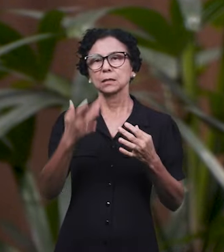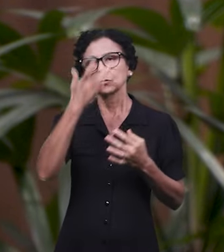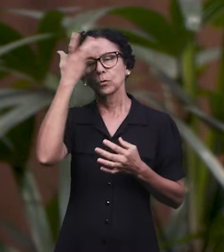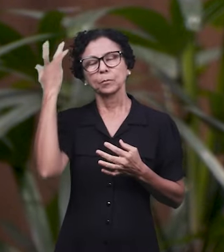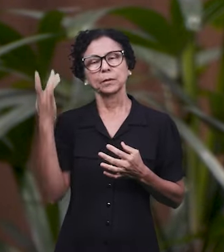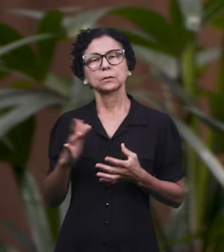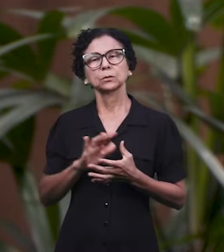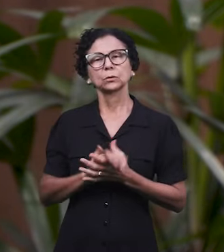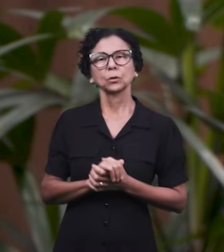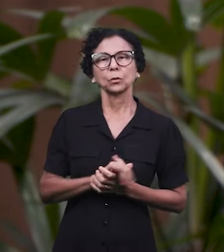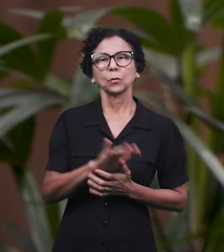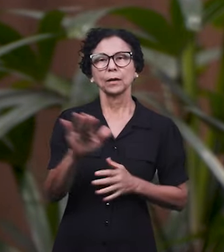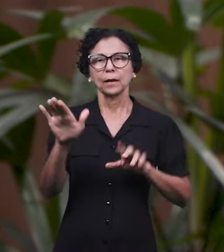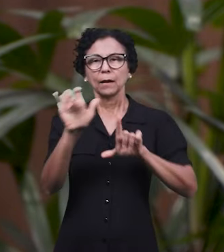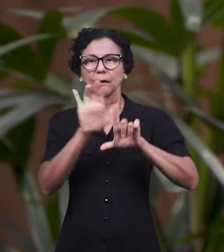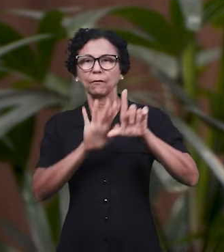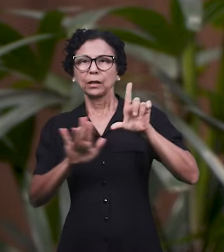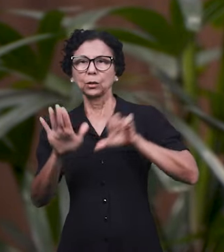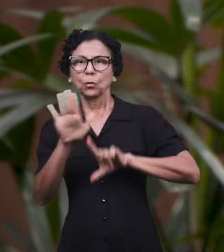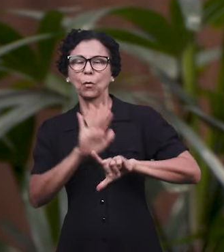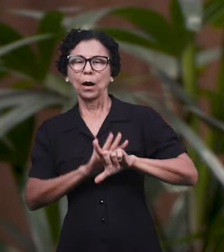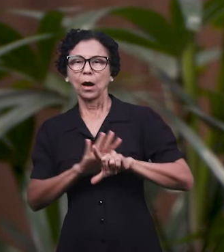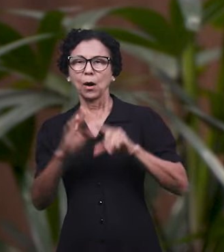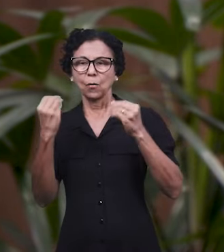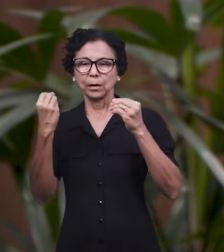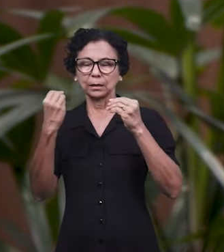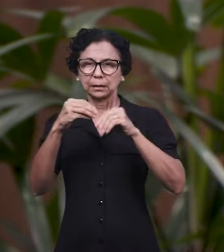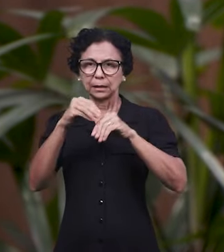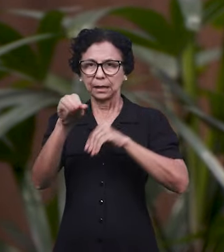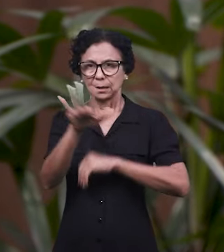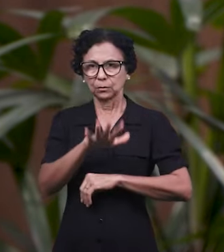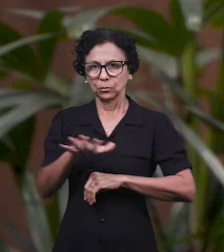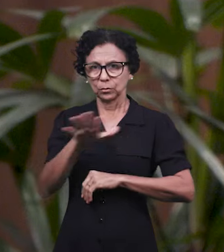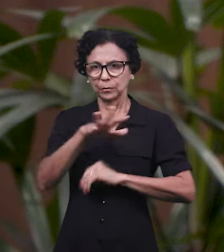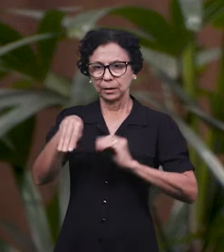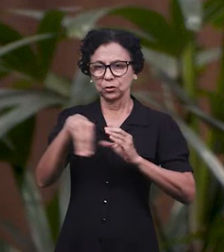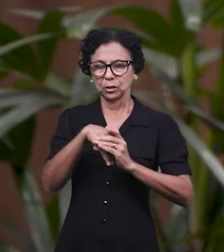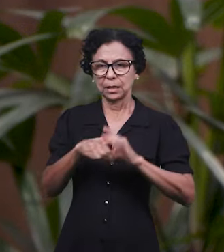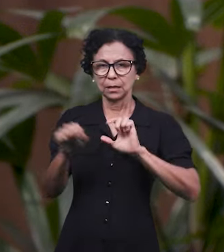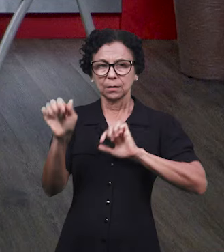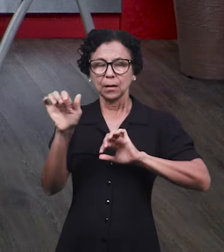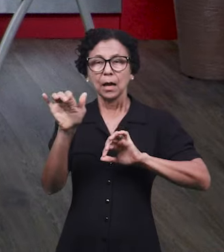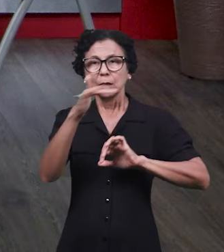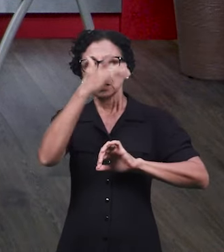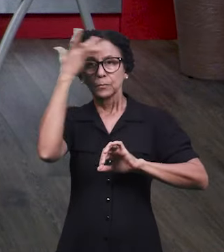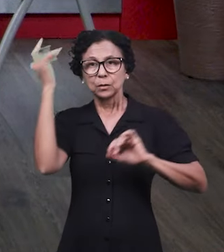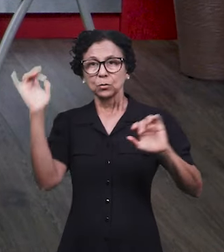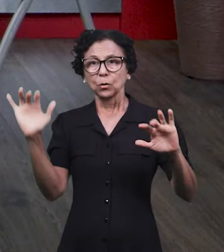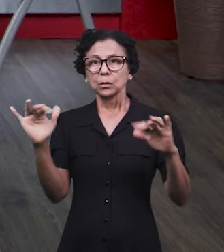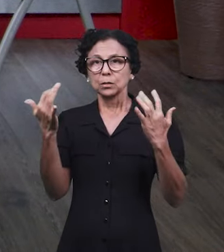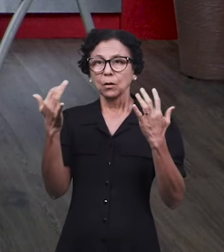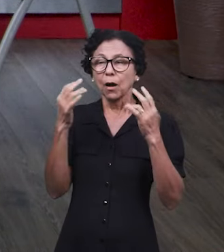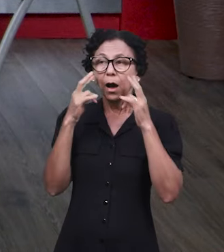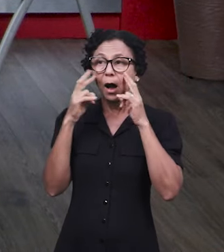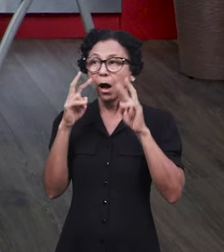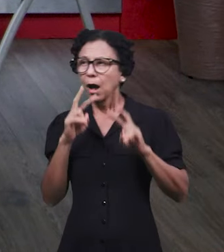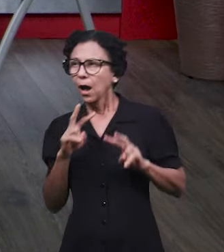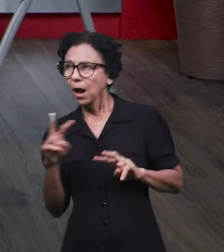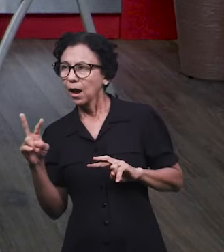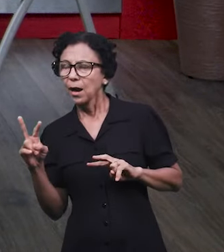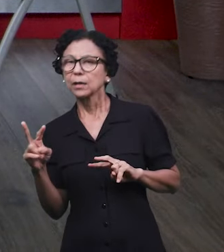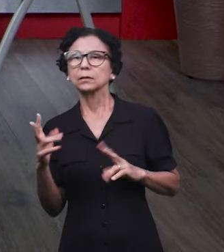conversando e a pessoa tá ofendendo a outra e tá todo mundo ouvindo n em algum ambiente eh já a a injúria